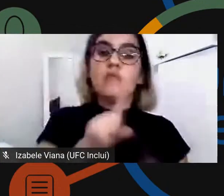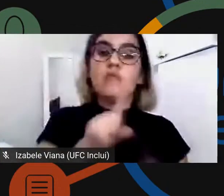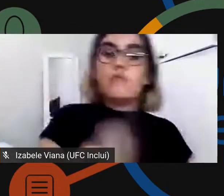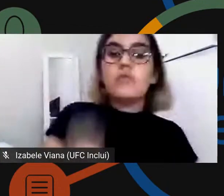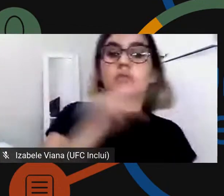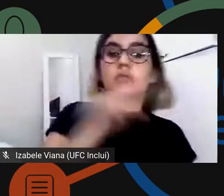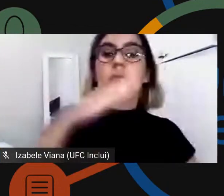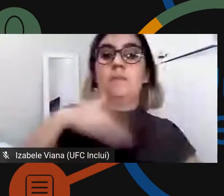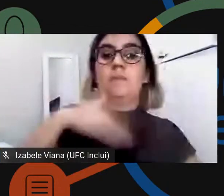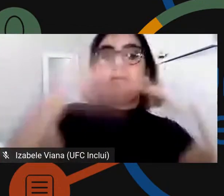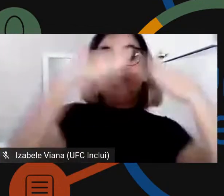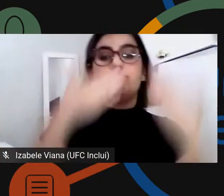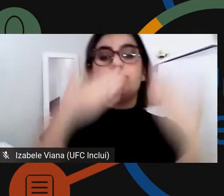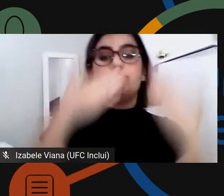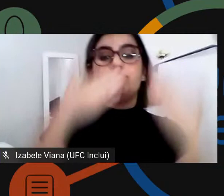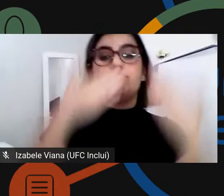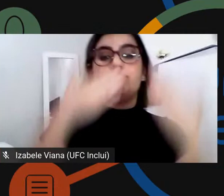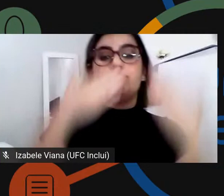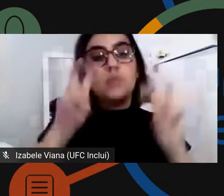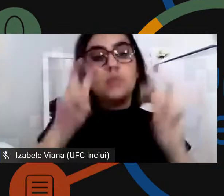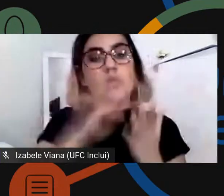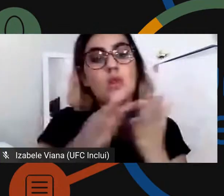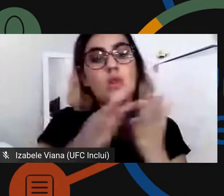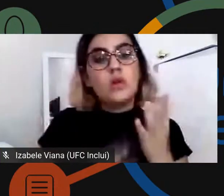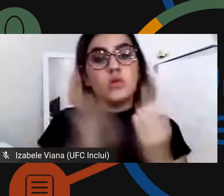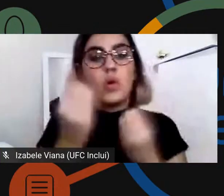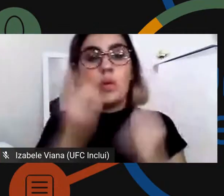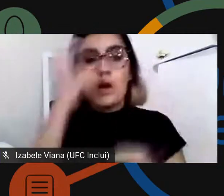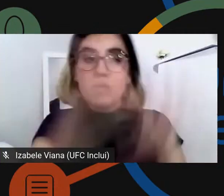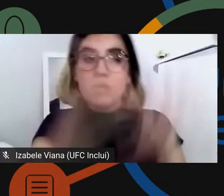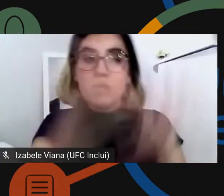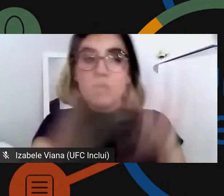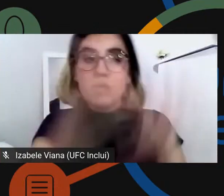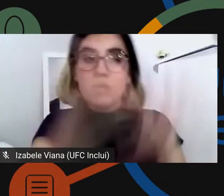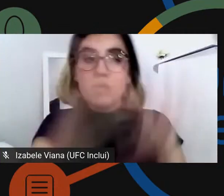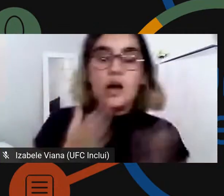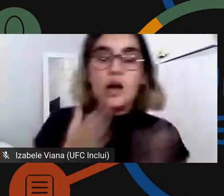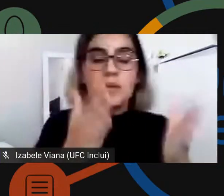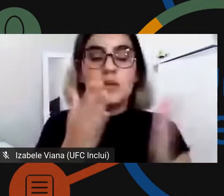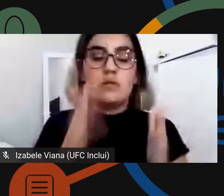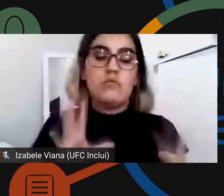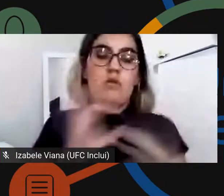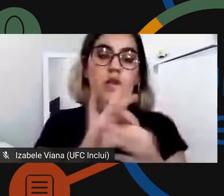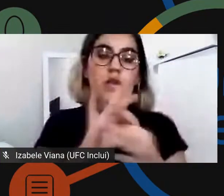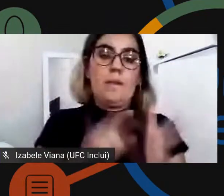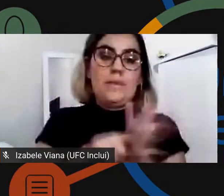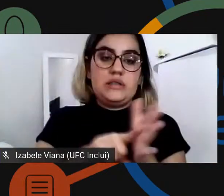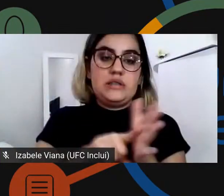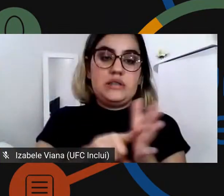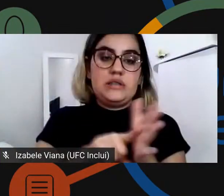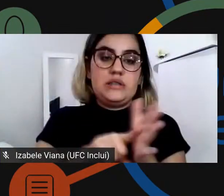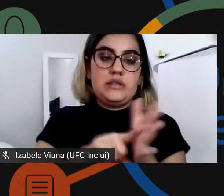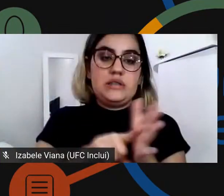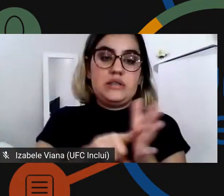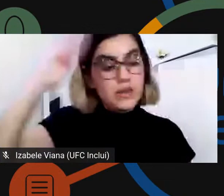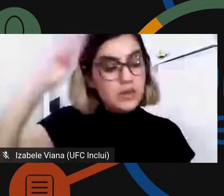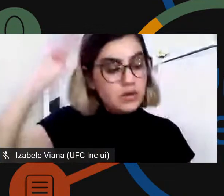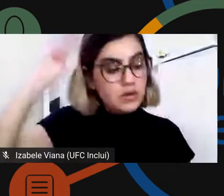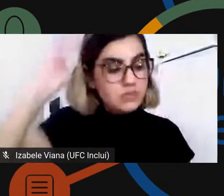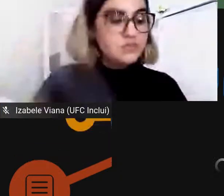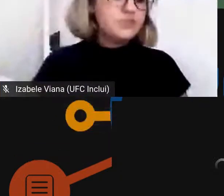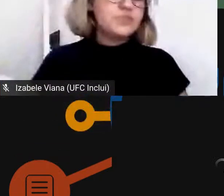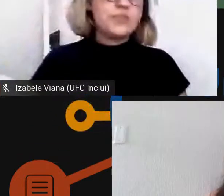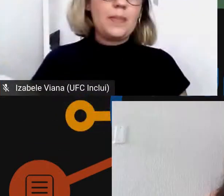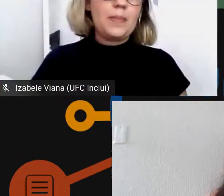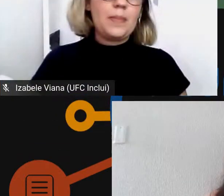né, dos caminhos metodológicos, aspectos metodológicos relacionados à pesquisa acadêmica. Eu gostaria de chamar, então, a Juliana,